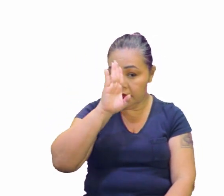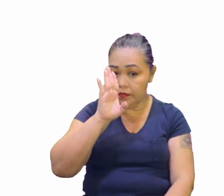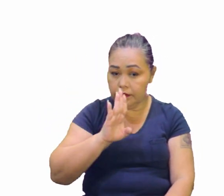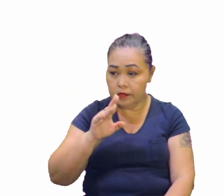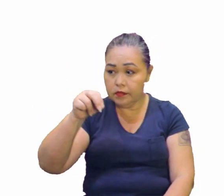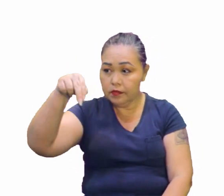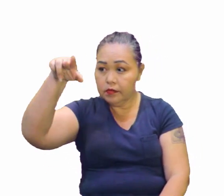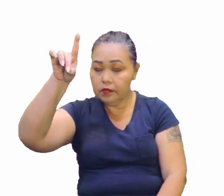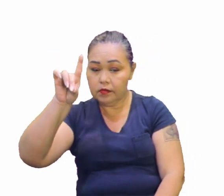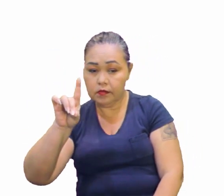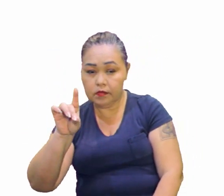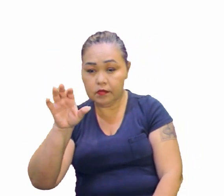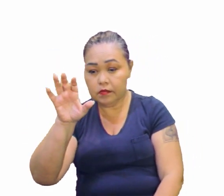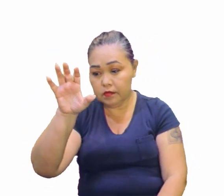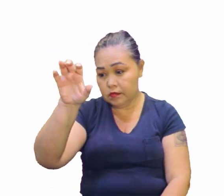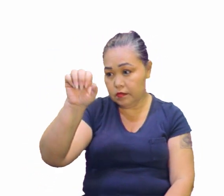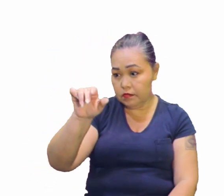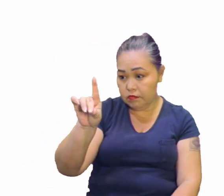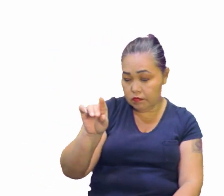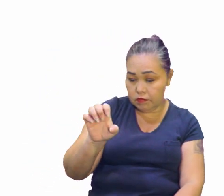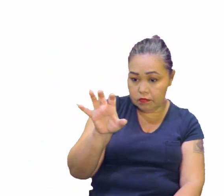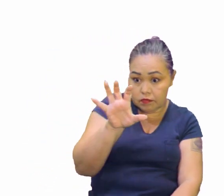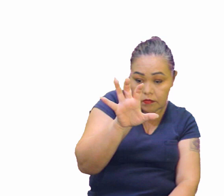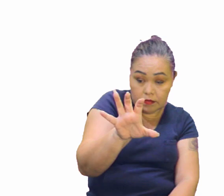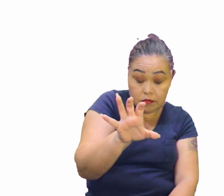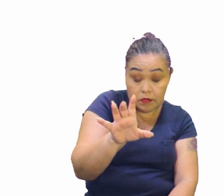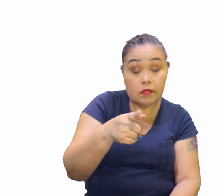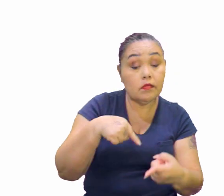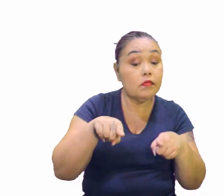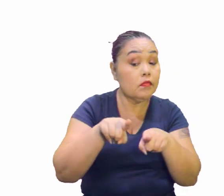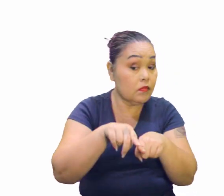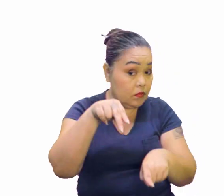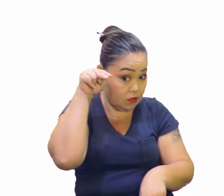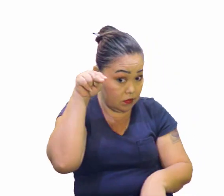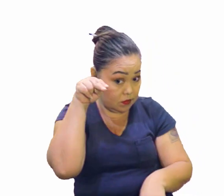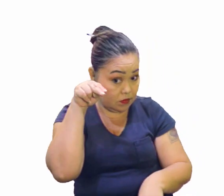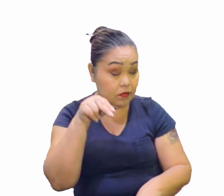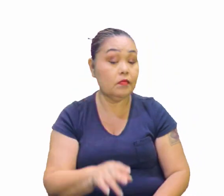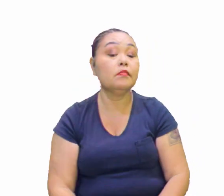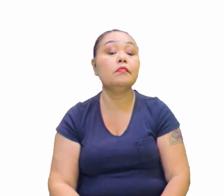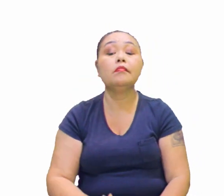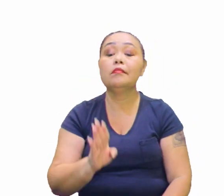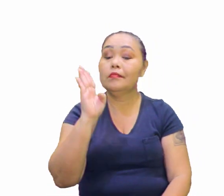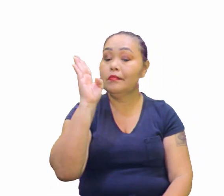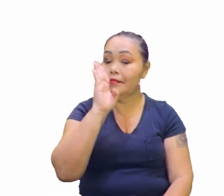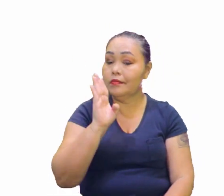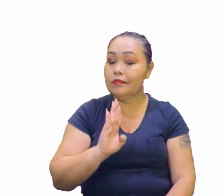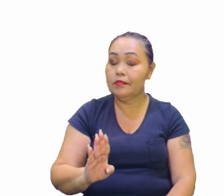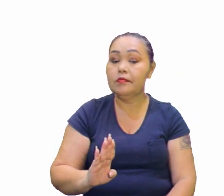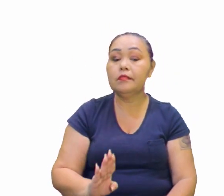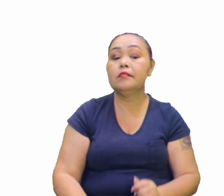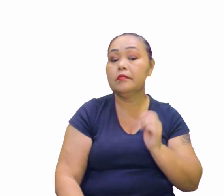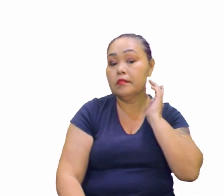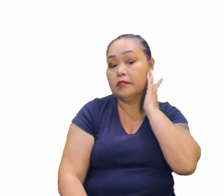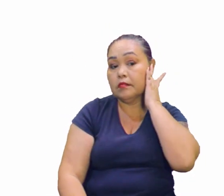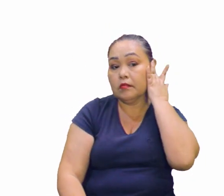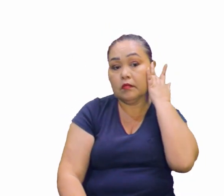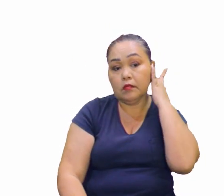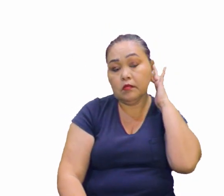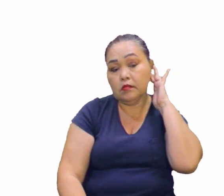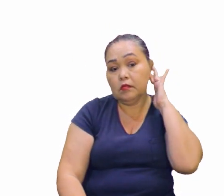do Nordeste, vai para o Sudeste, Centro-Oeste e, inclusive, Norte do Brasil, ok?